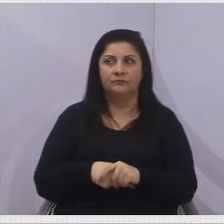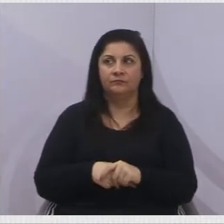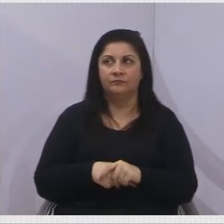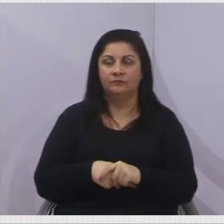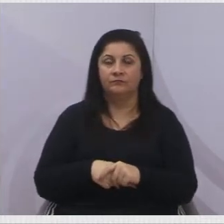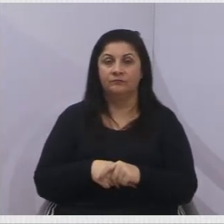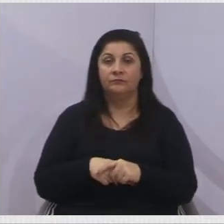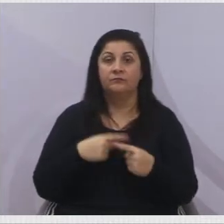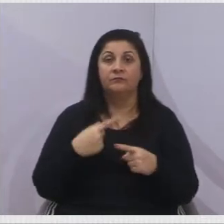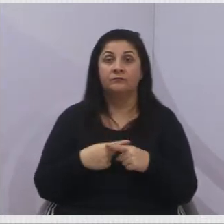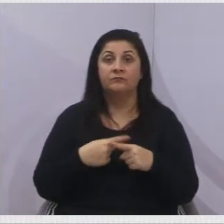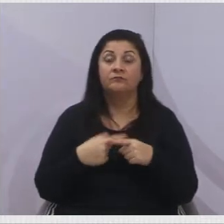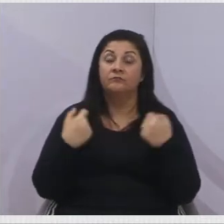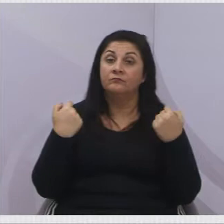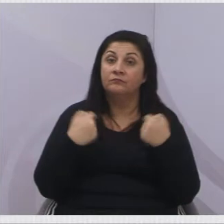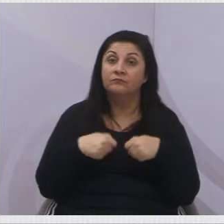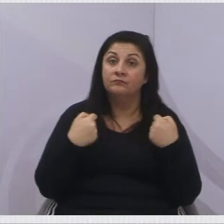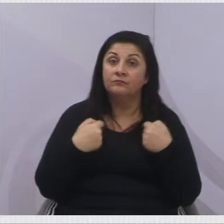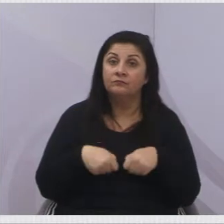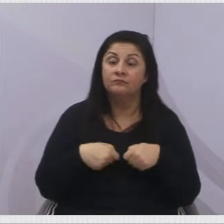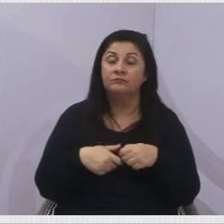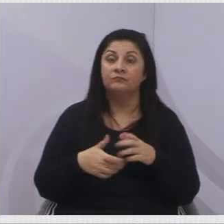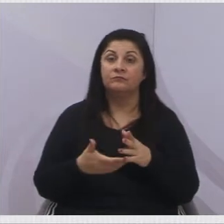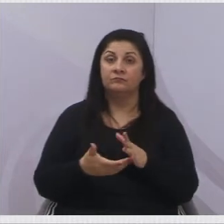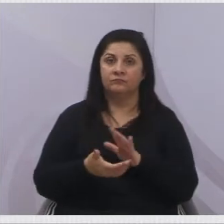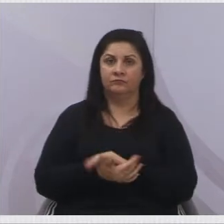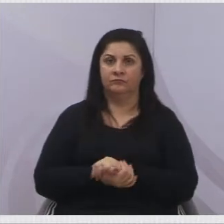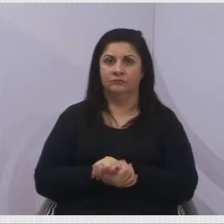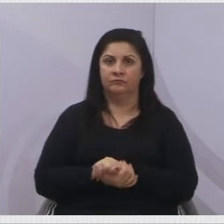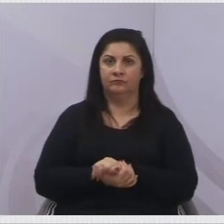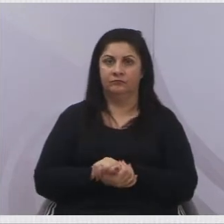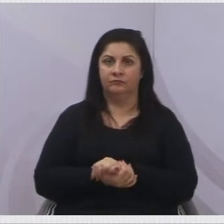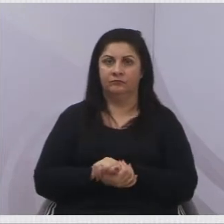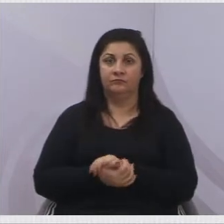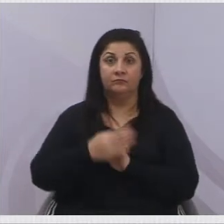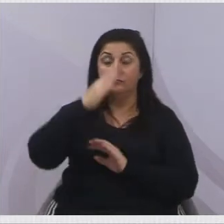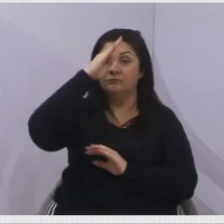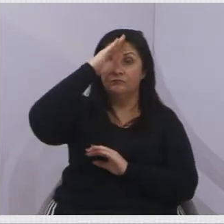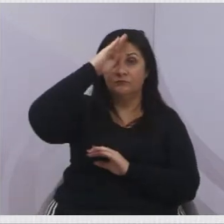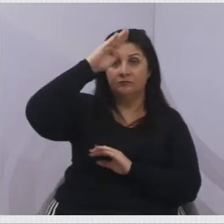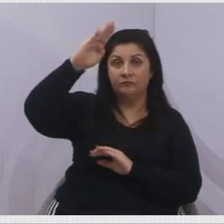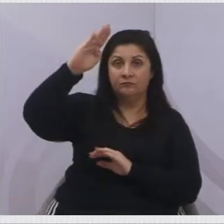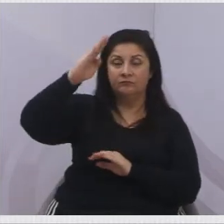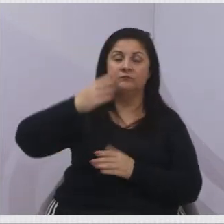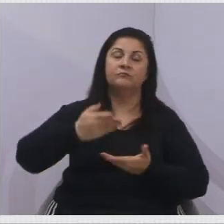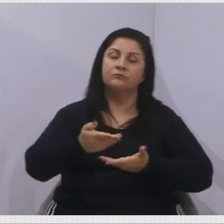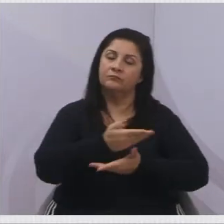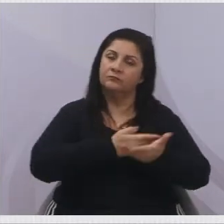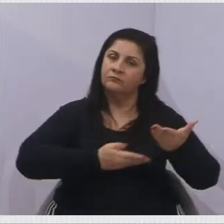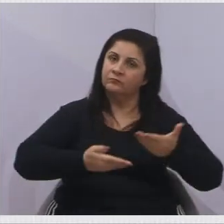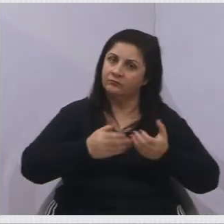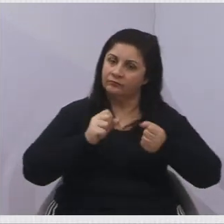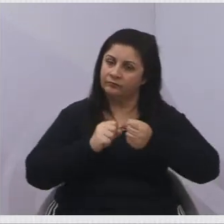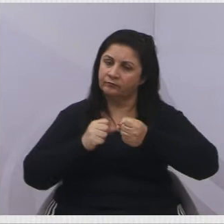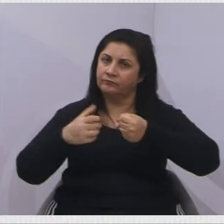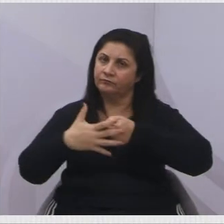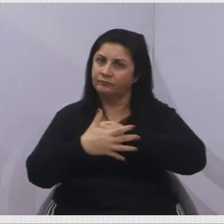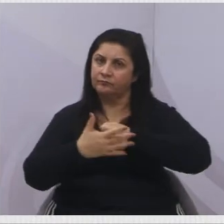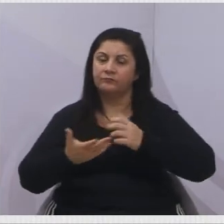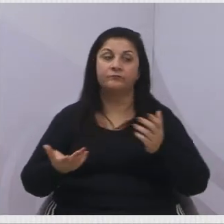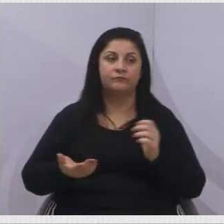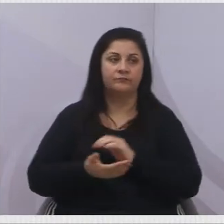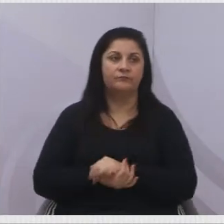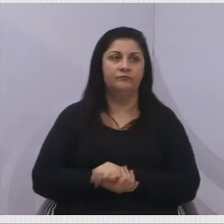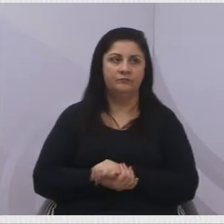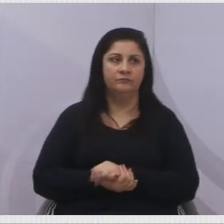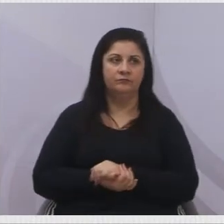uma necessidade muito prioritária para atendimento dos casos COVID.